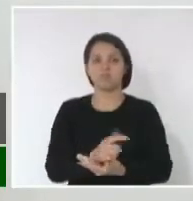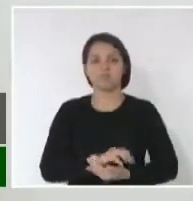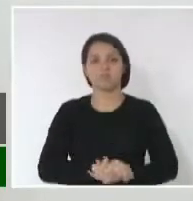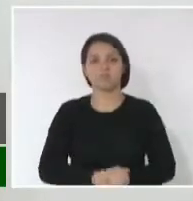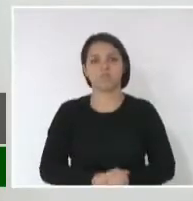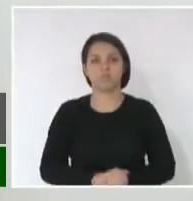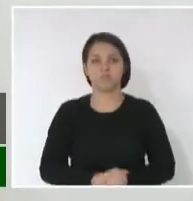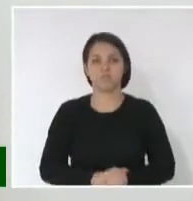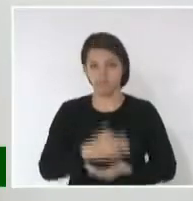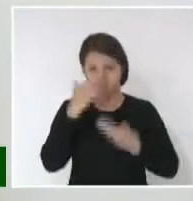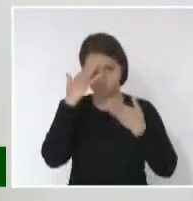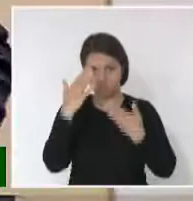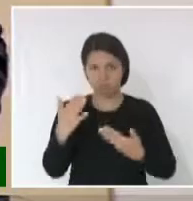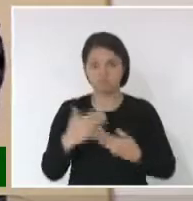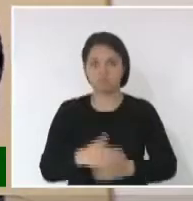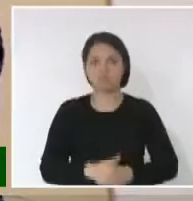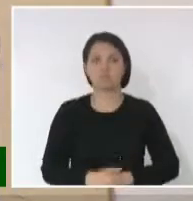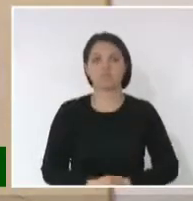vez, muito obrigado, senhor presidente.